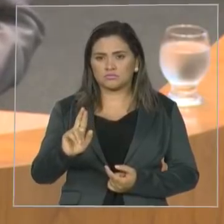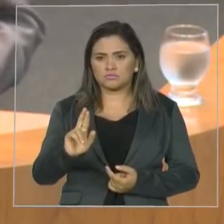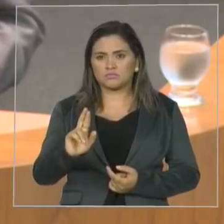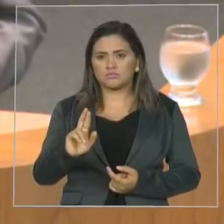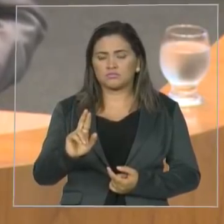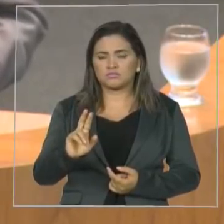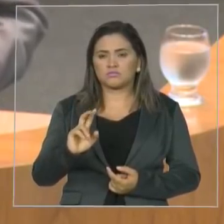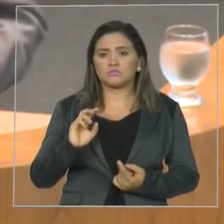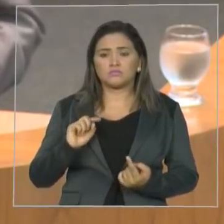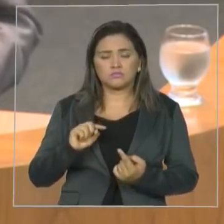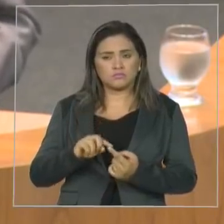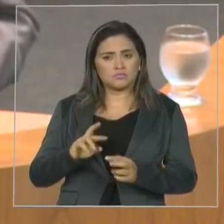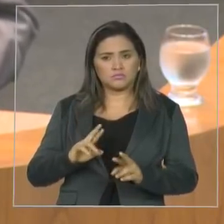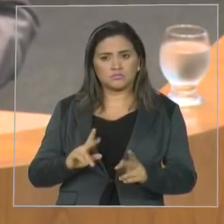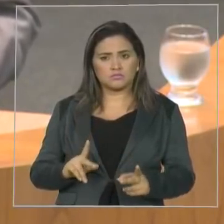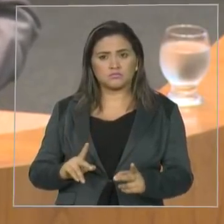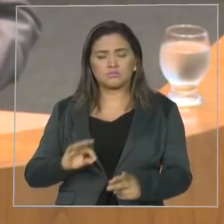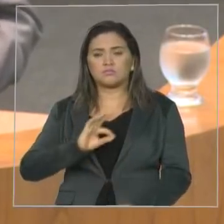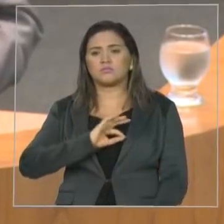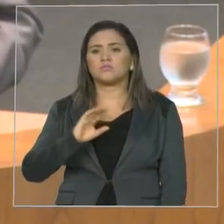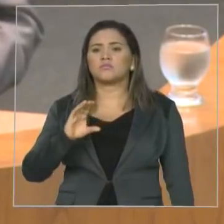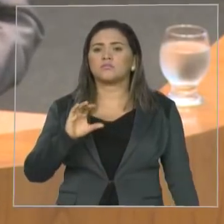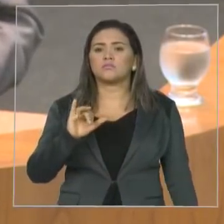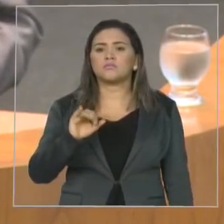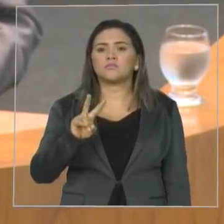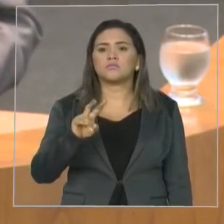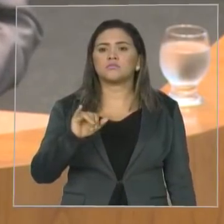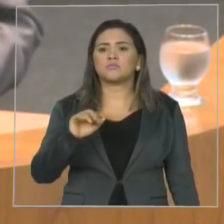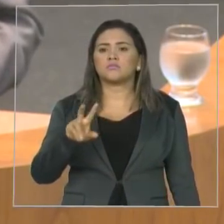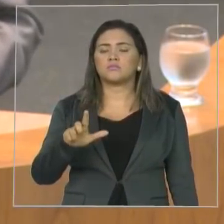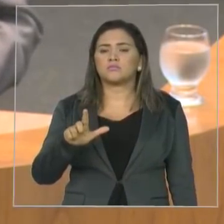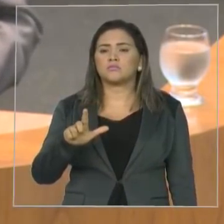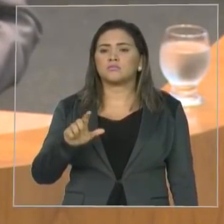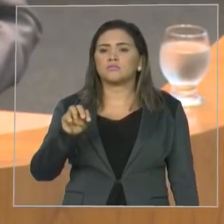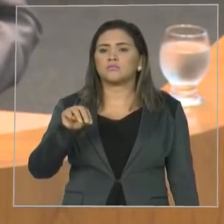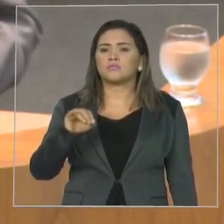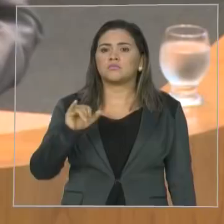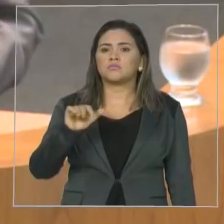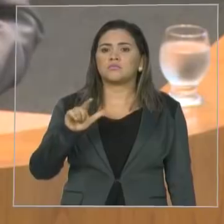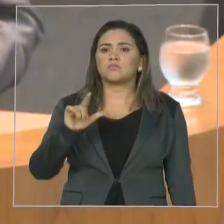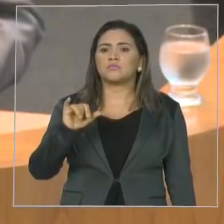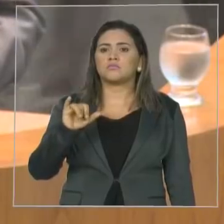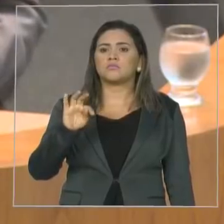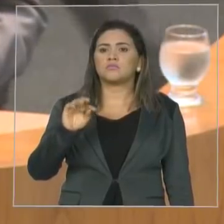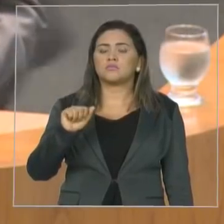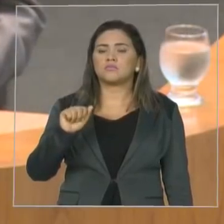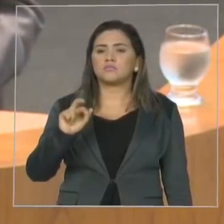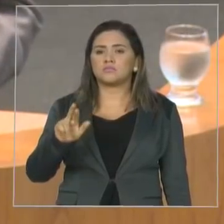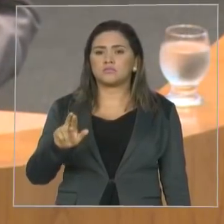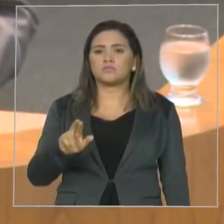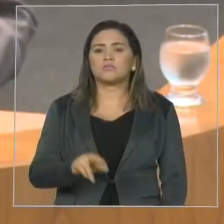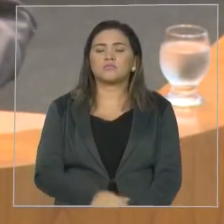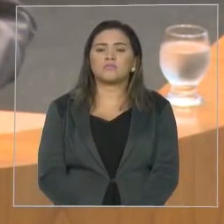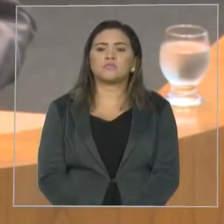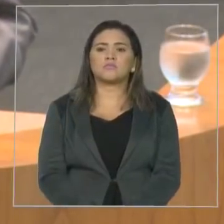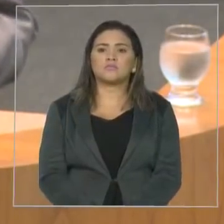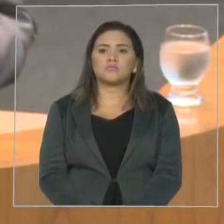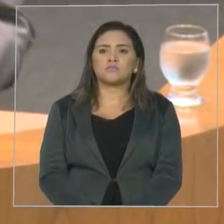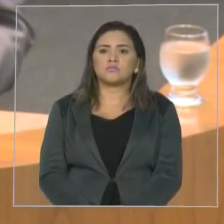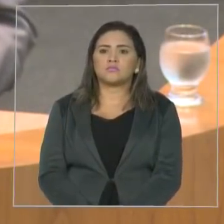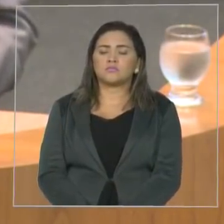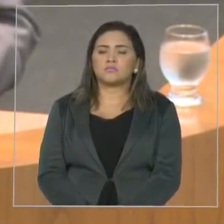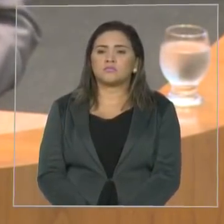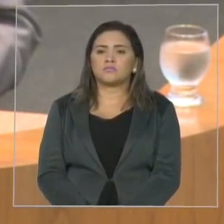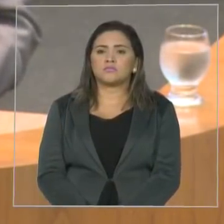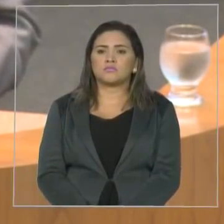Isso não para as Forças Armadas em guerra. O emprego das Forças Armadas são totalmente